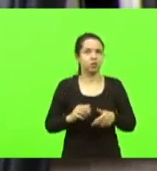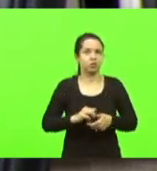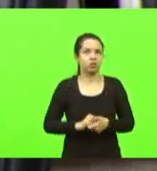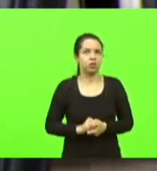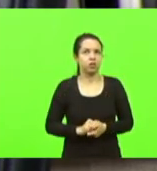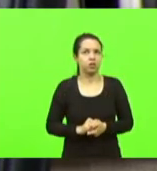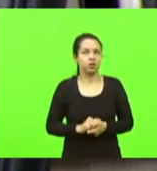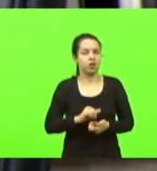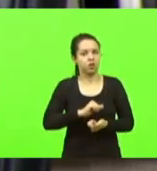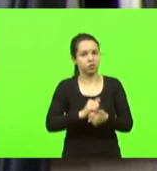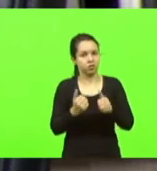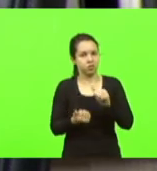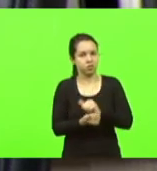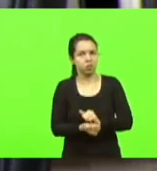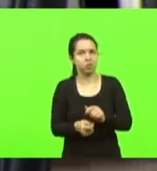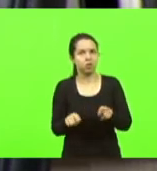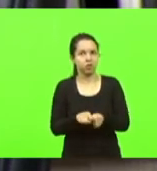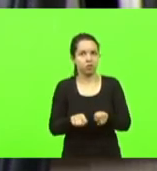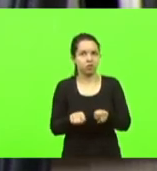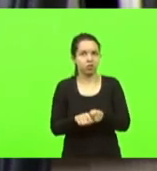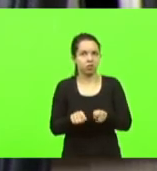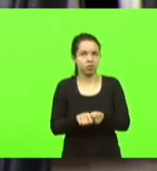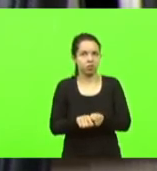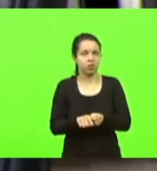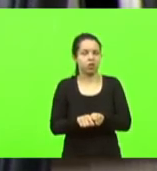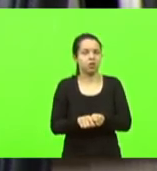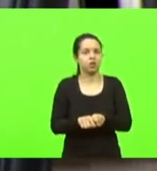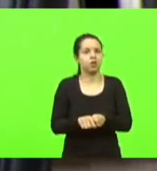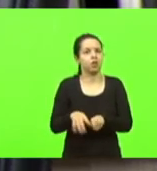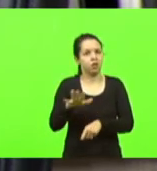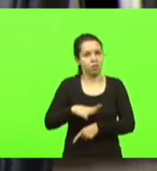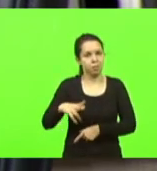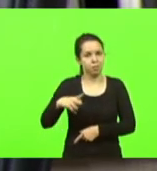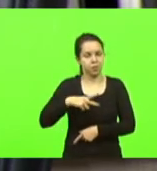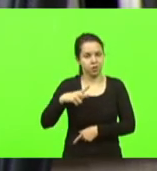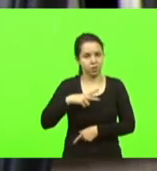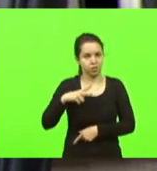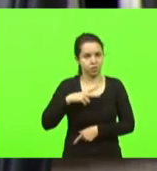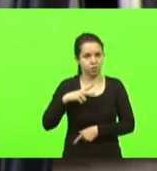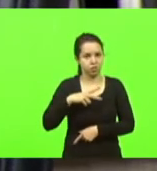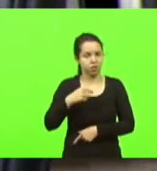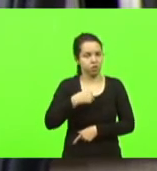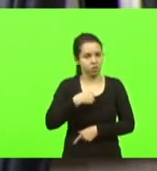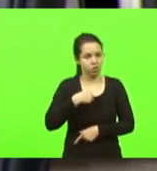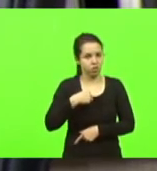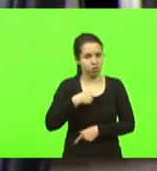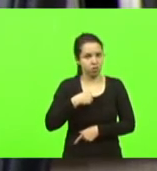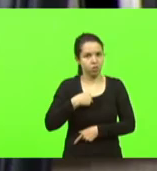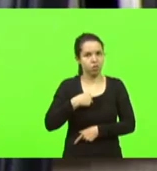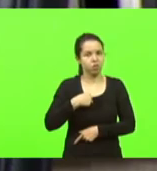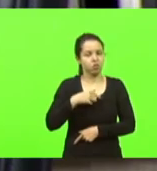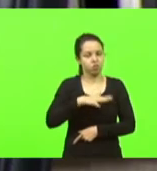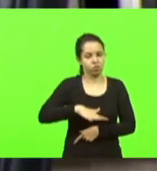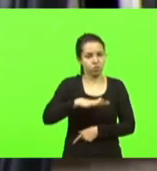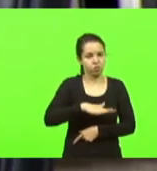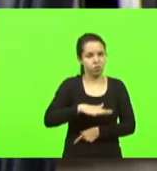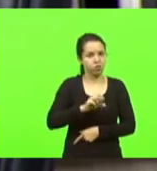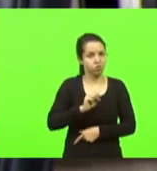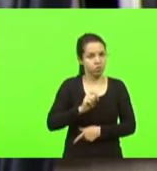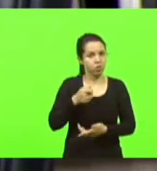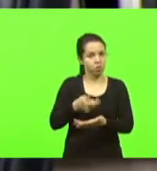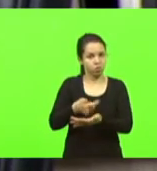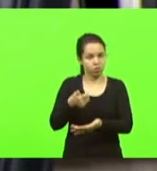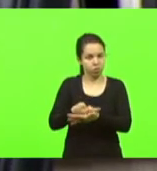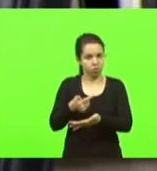modo se adapta também iniciativa privada no qual eu sou do regime geral se eu contribuo para receber um salário